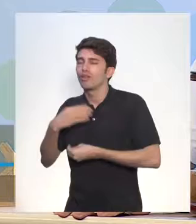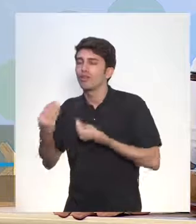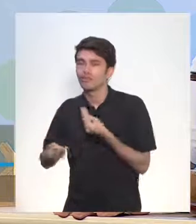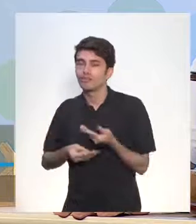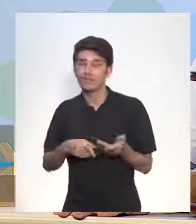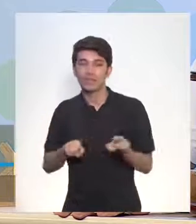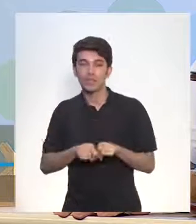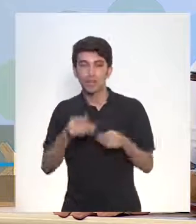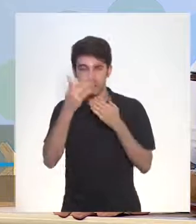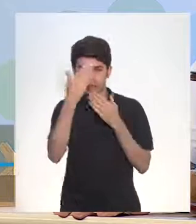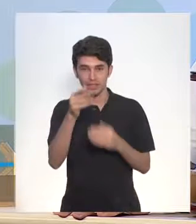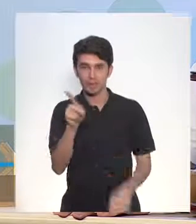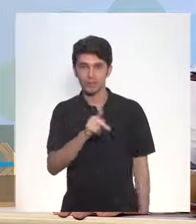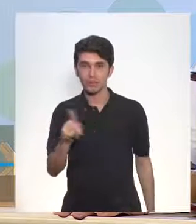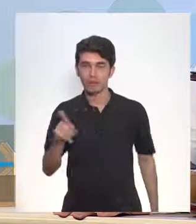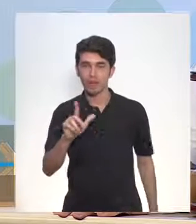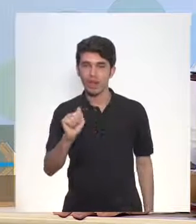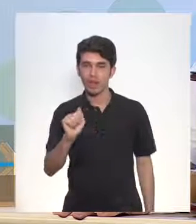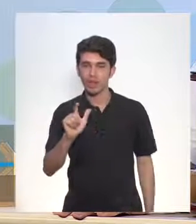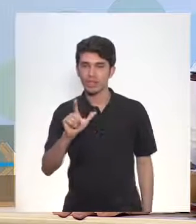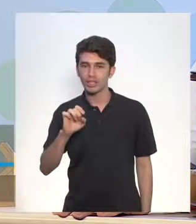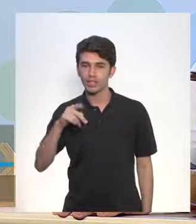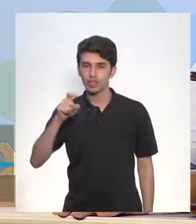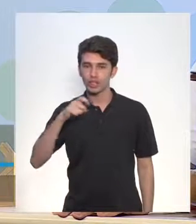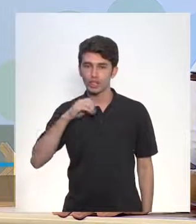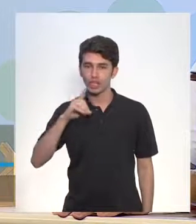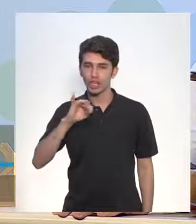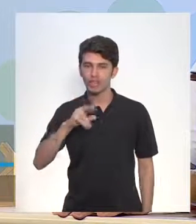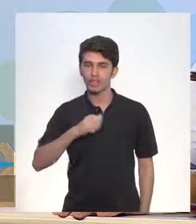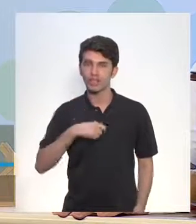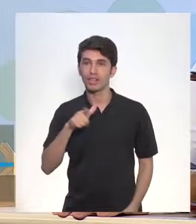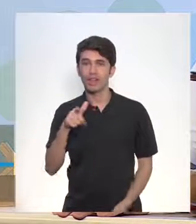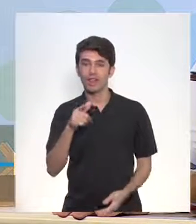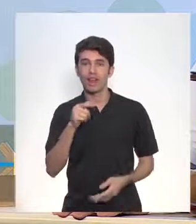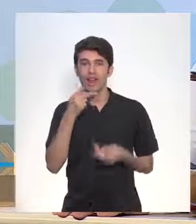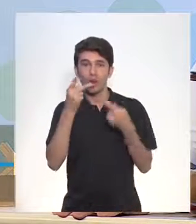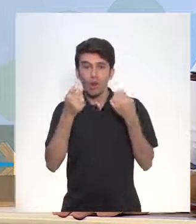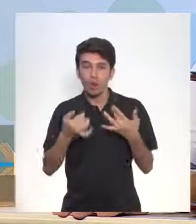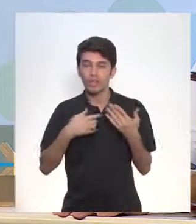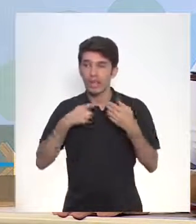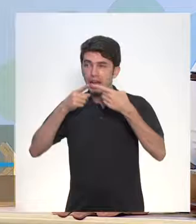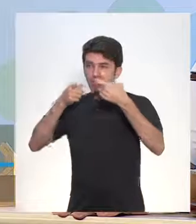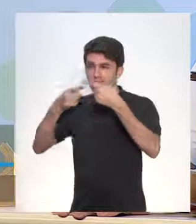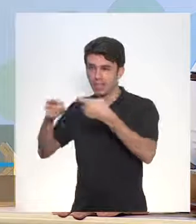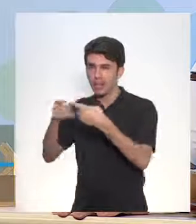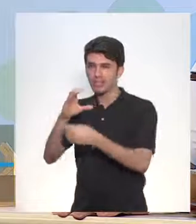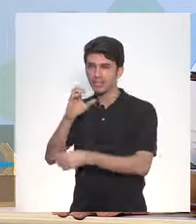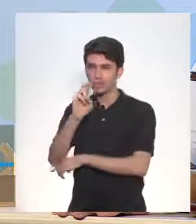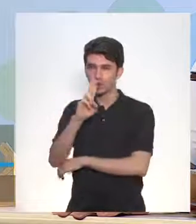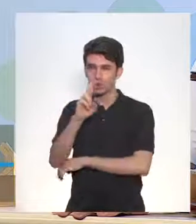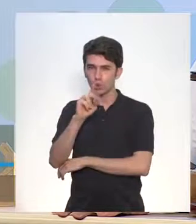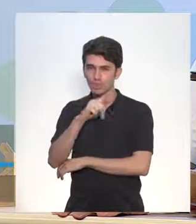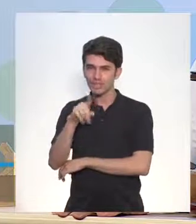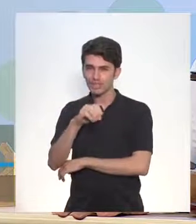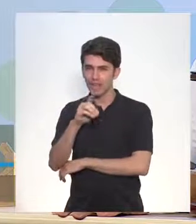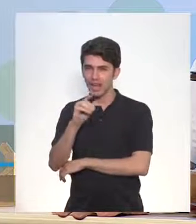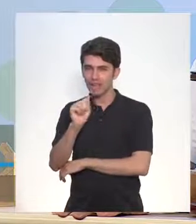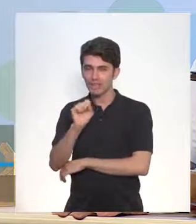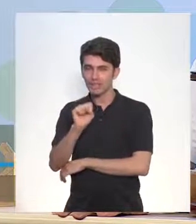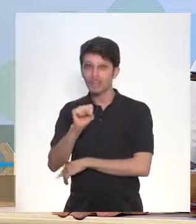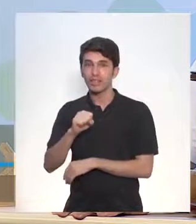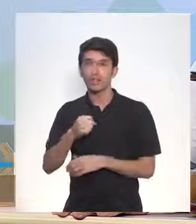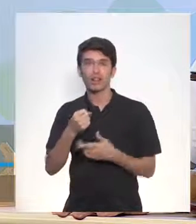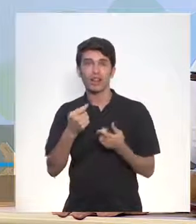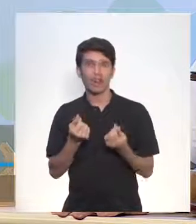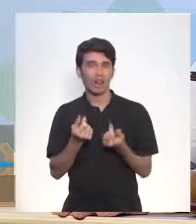assim, ó, as cruzadas tiveram um custo altíssimo para os países europeus, realmente. Então, assim, professores, aqui nós estamos passando